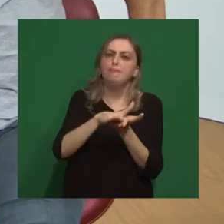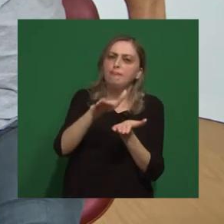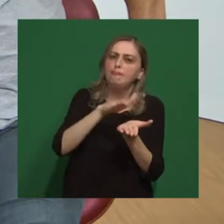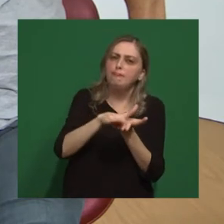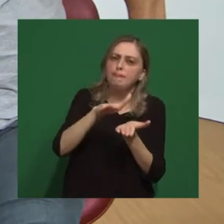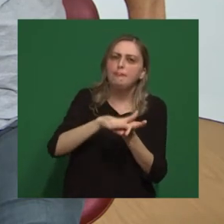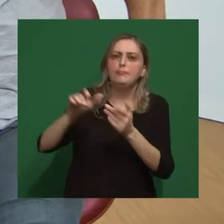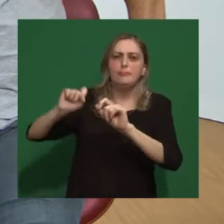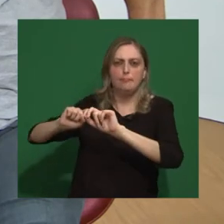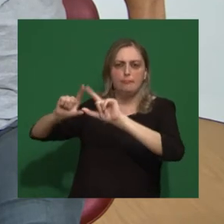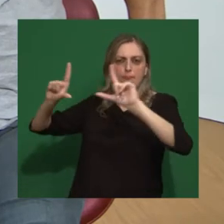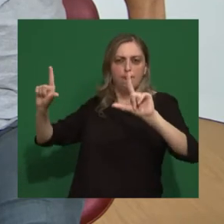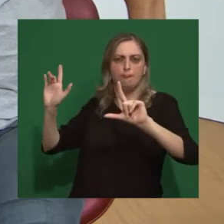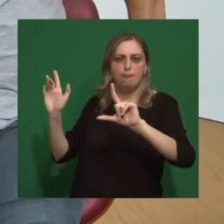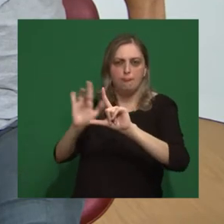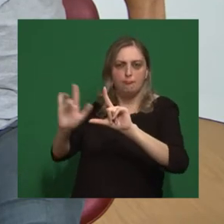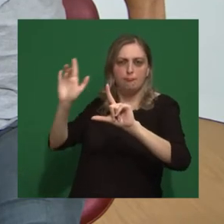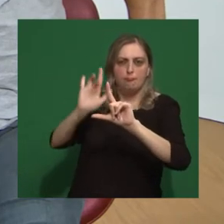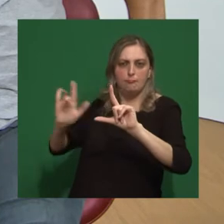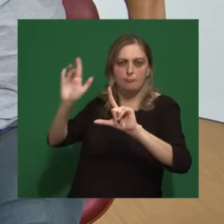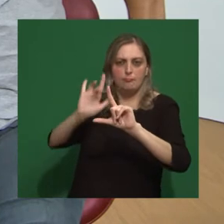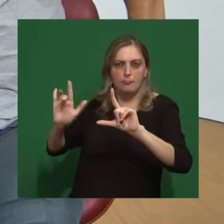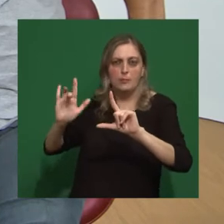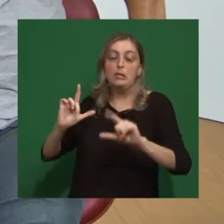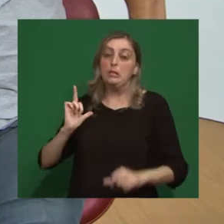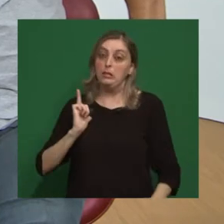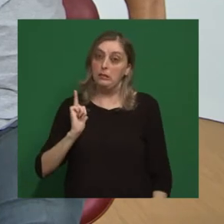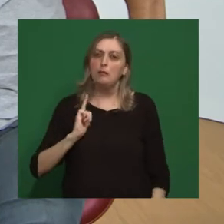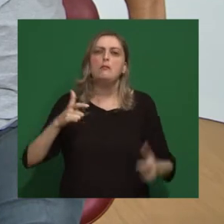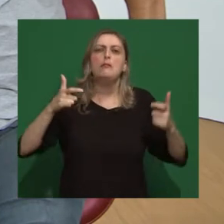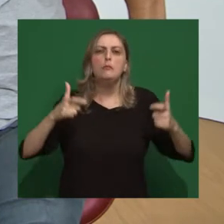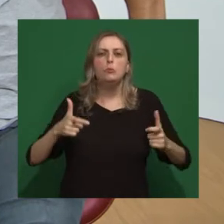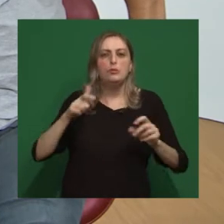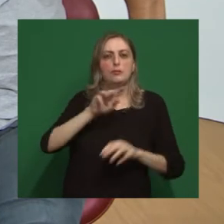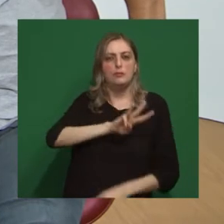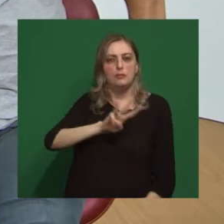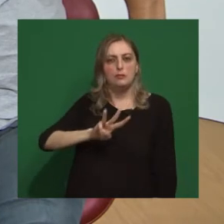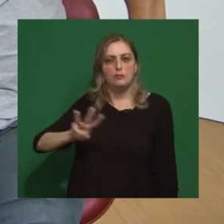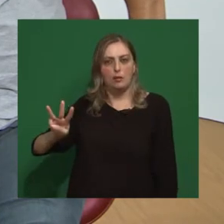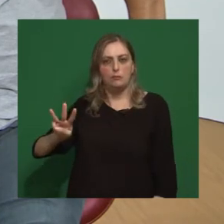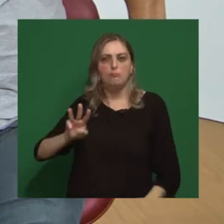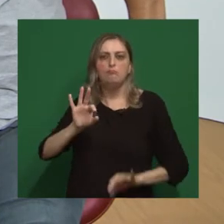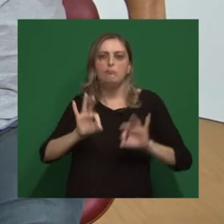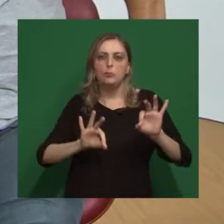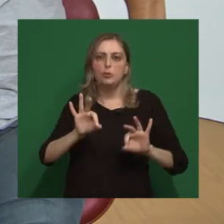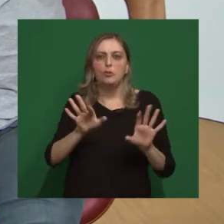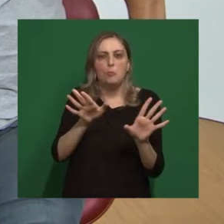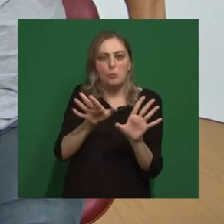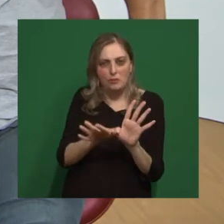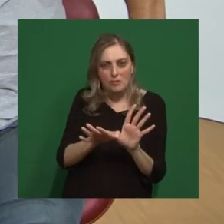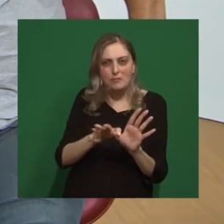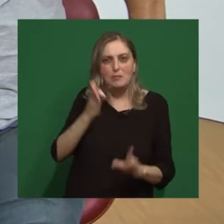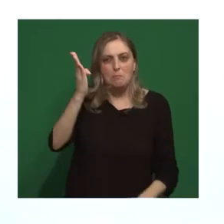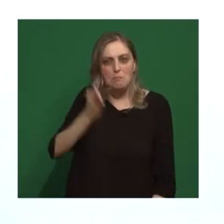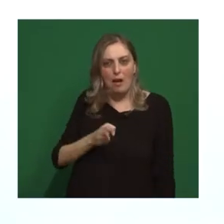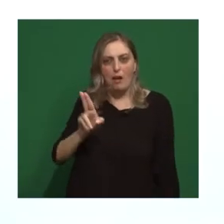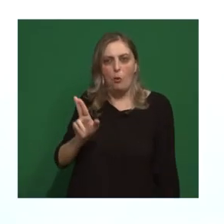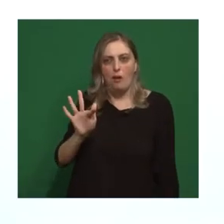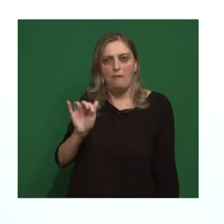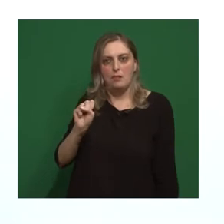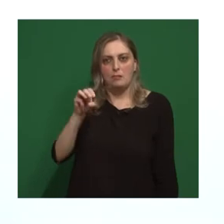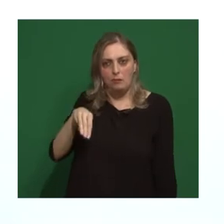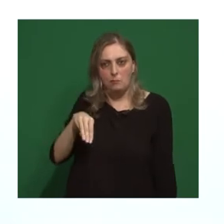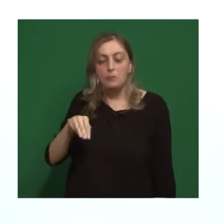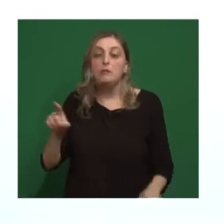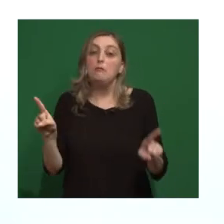em formato digital, que são disponibilizadas através do site Projeto Mãos Livres barra UFSM e